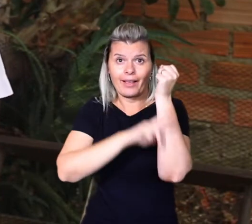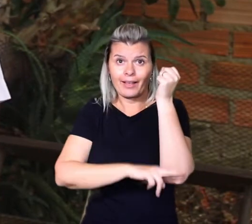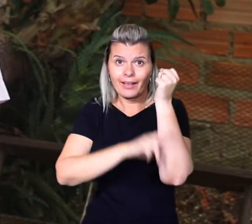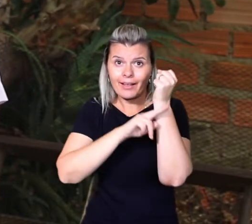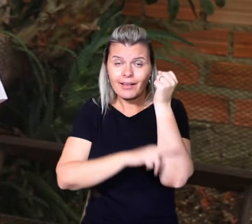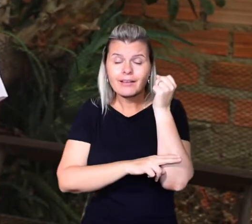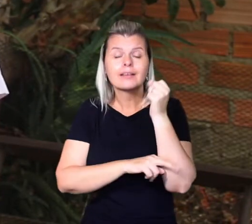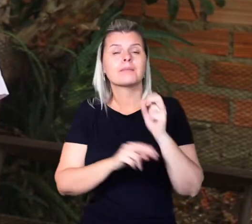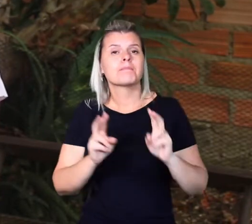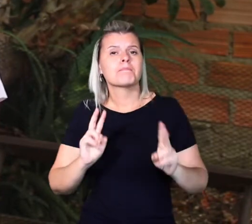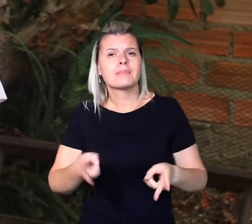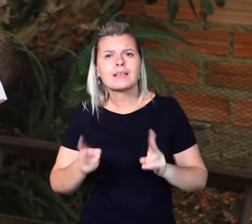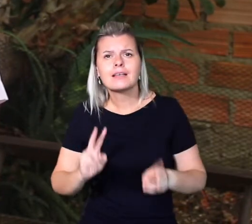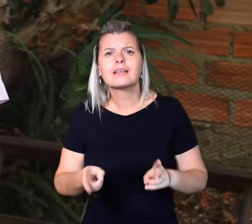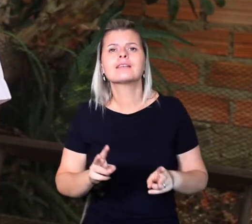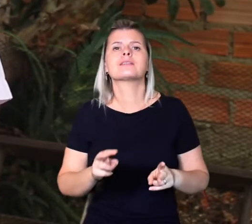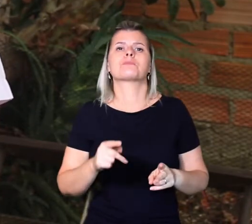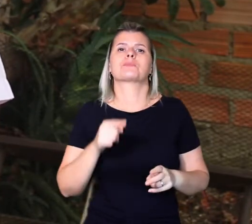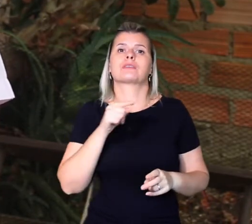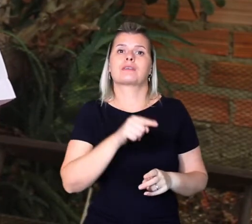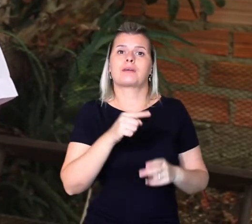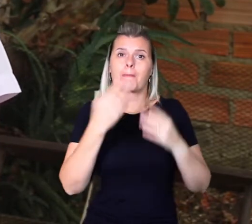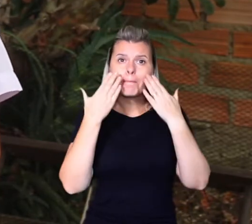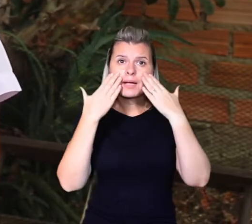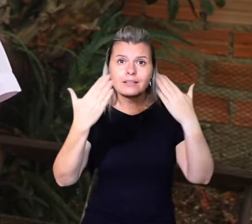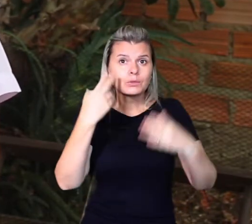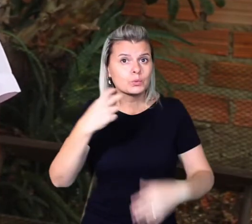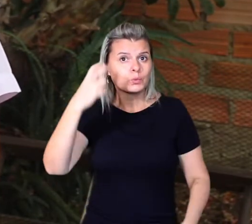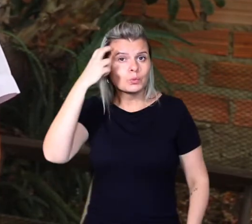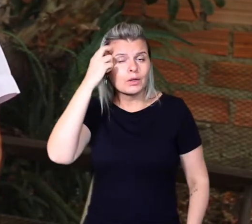das manifestações culturais negras, existe uma ampla